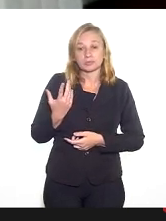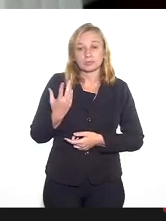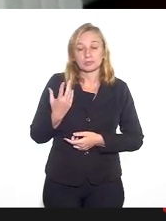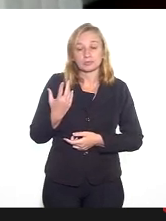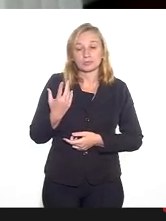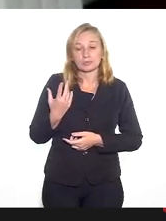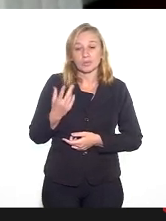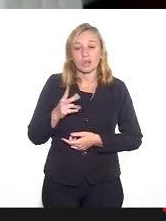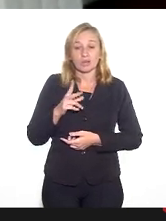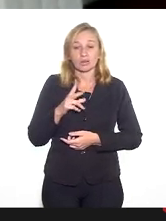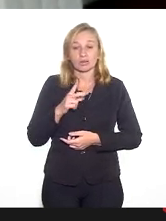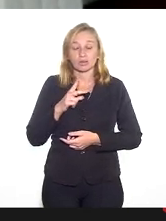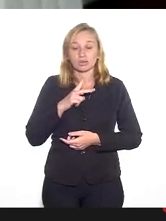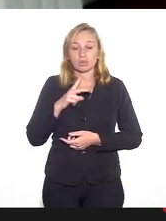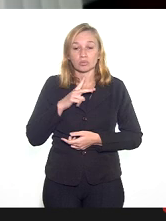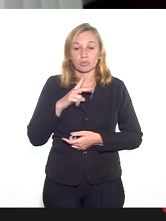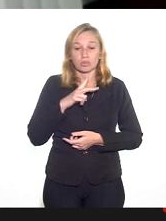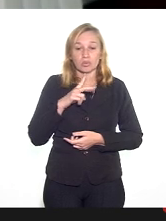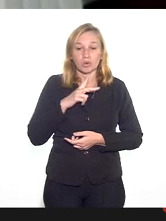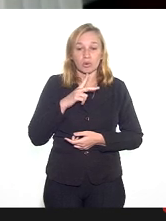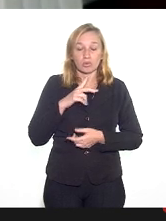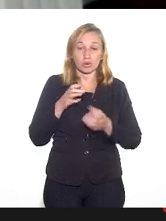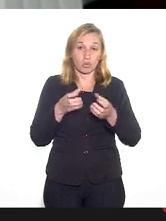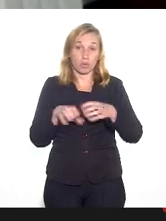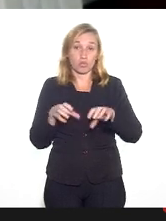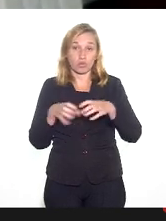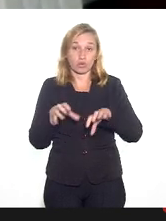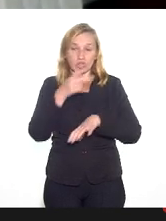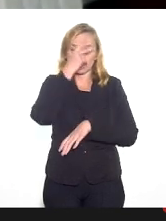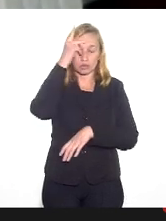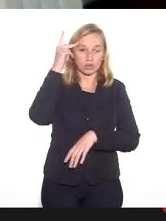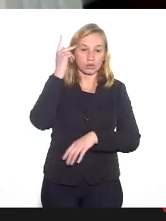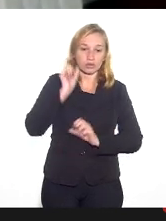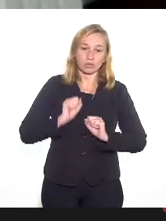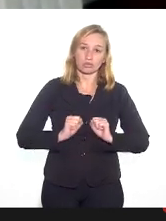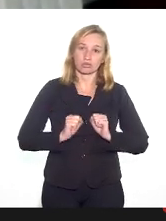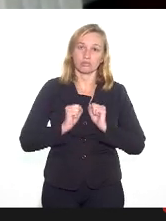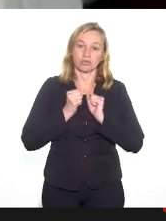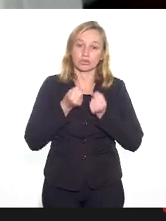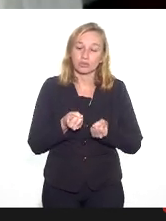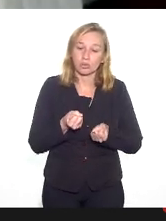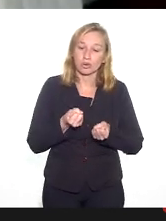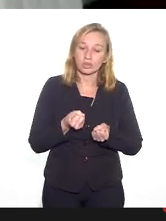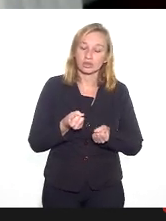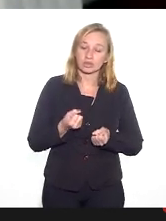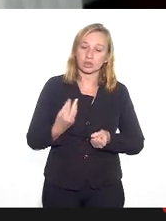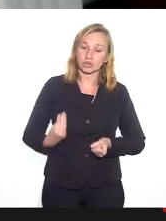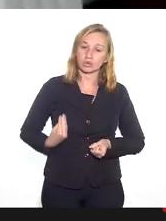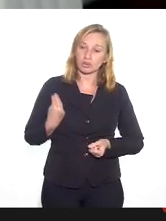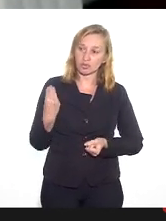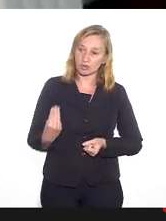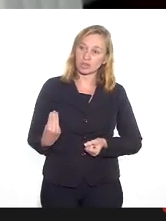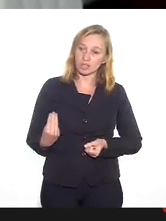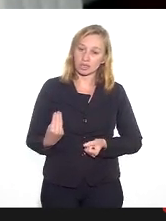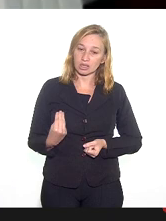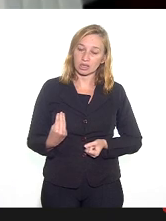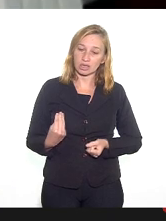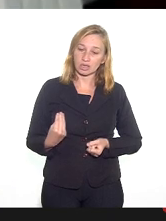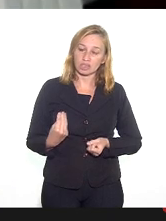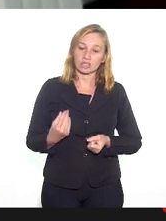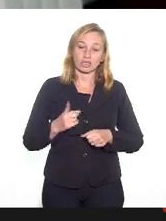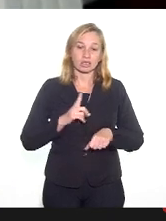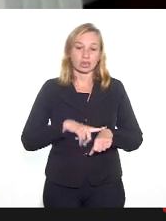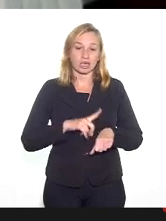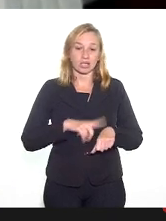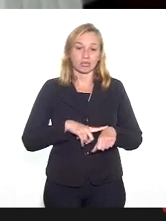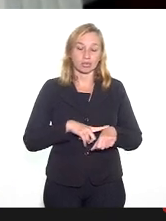da própria dinâmica dos concursos. As pessoas que empenham sua vida, seus projetos de carreira